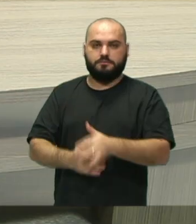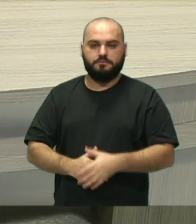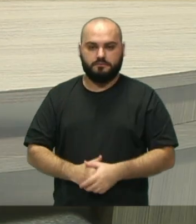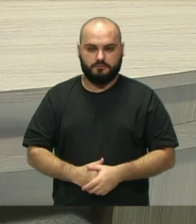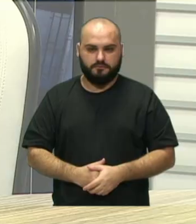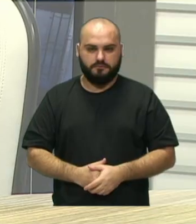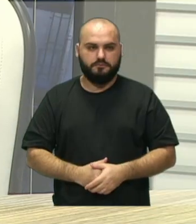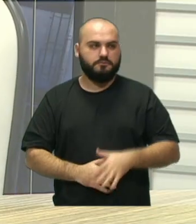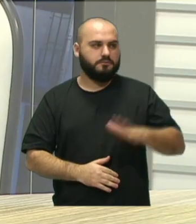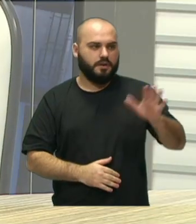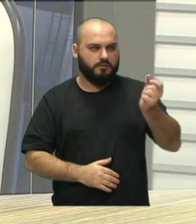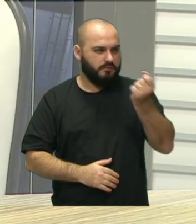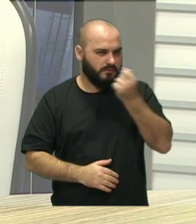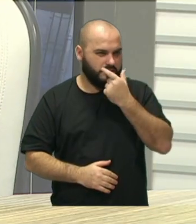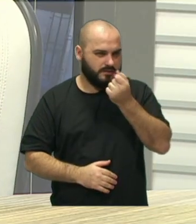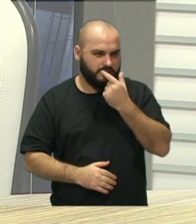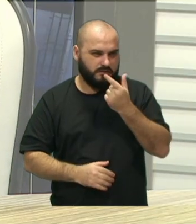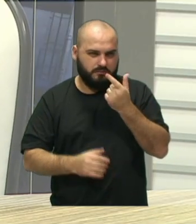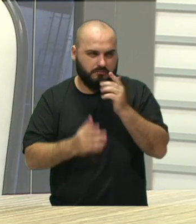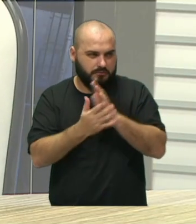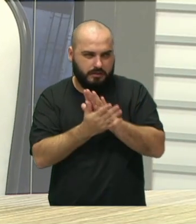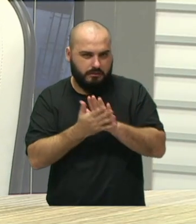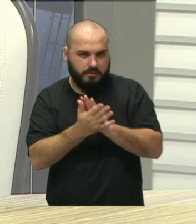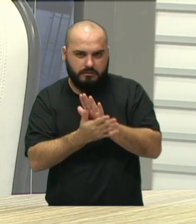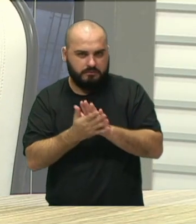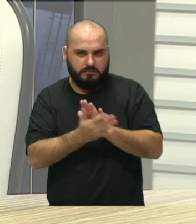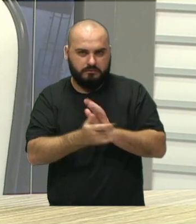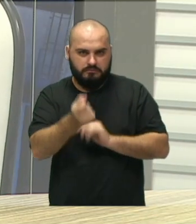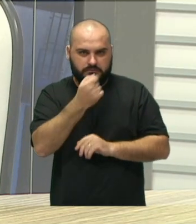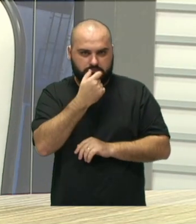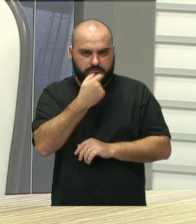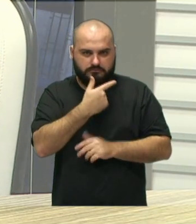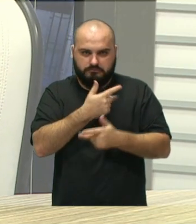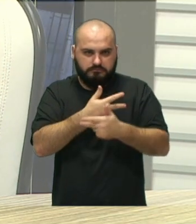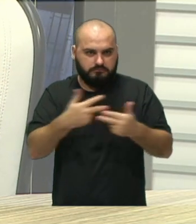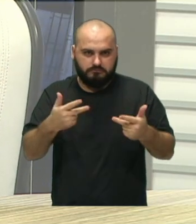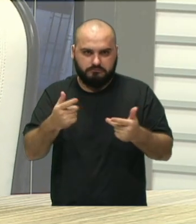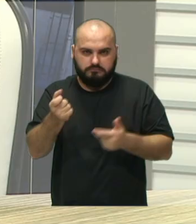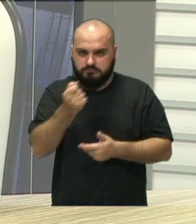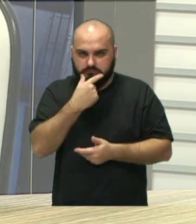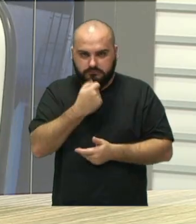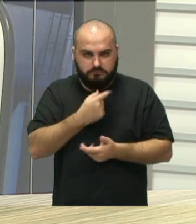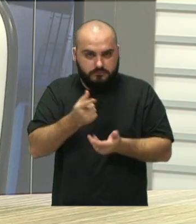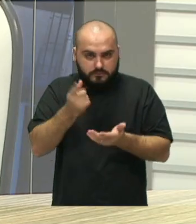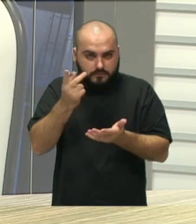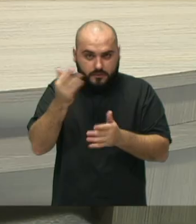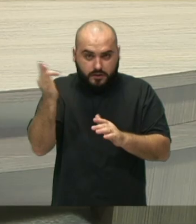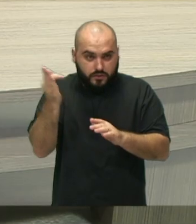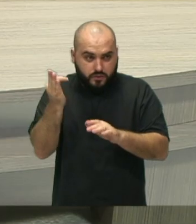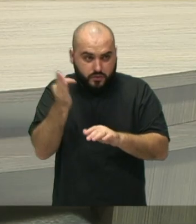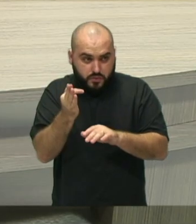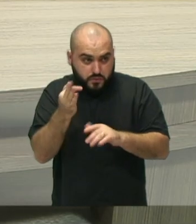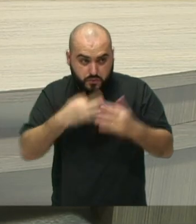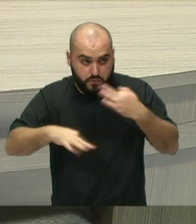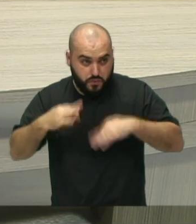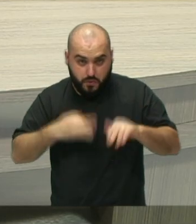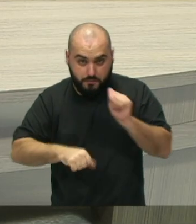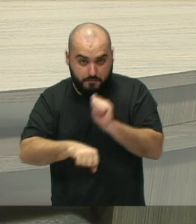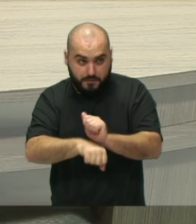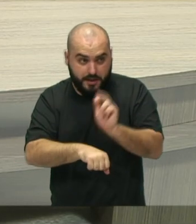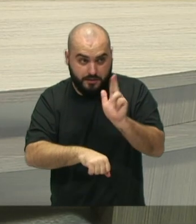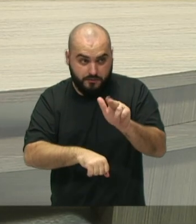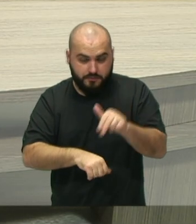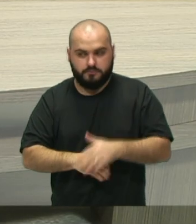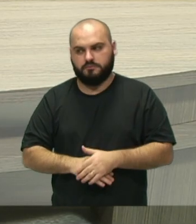adianta tomar analgésico, corticoide, qualquer tipo de medicamento que essa dor não vai cessar. Não